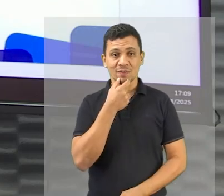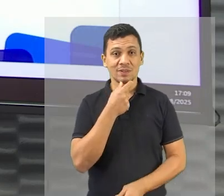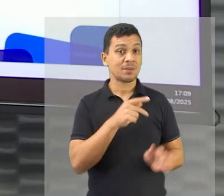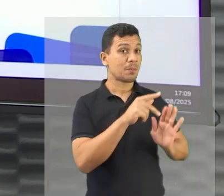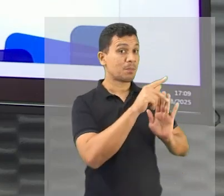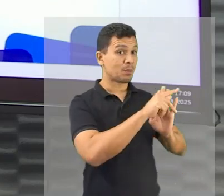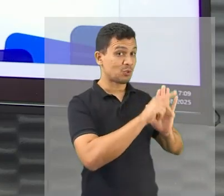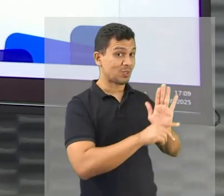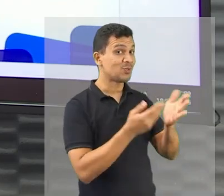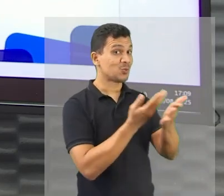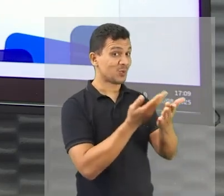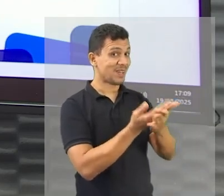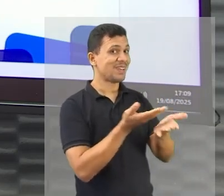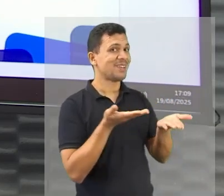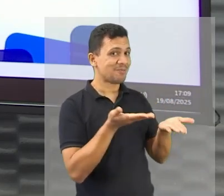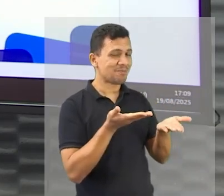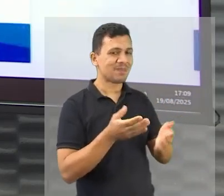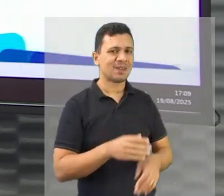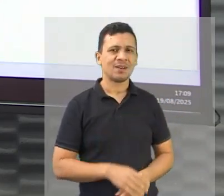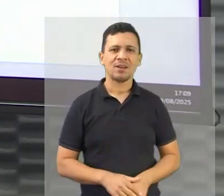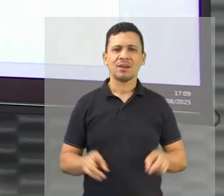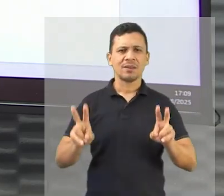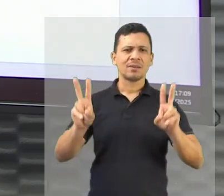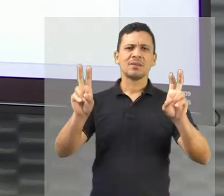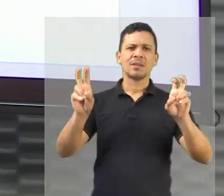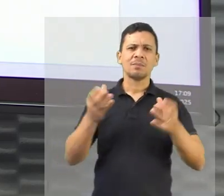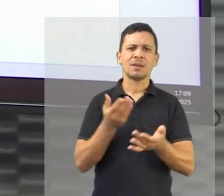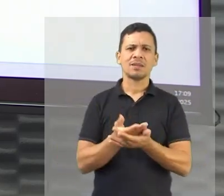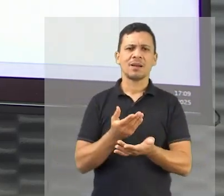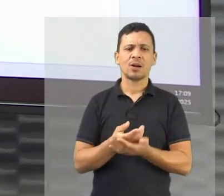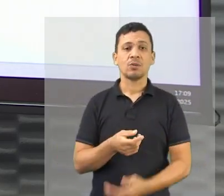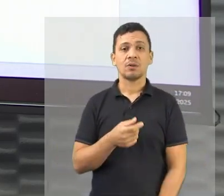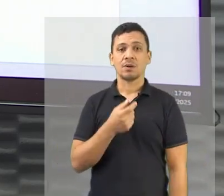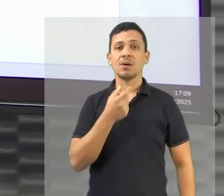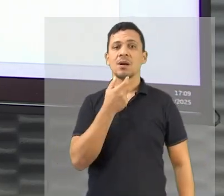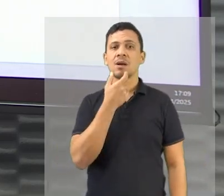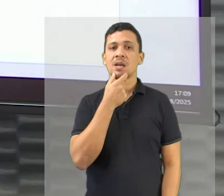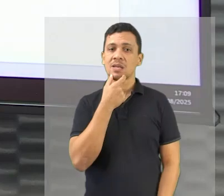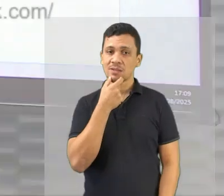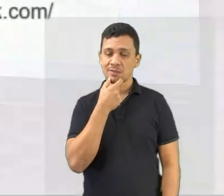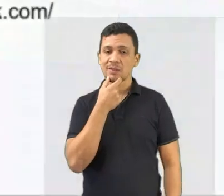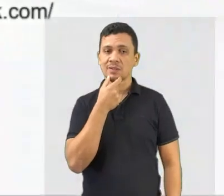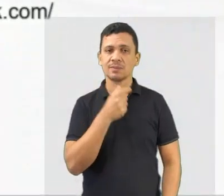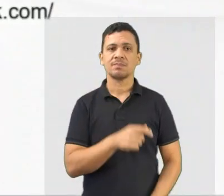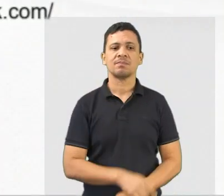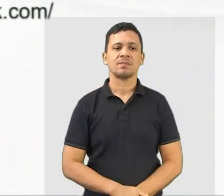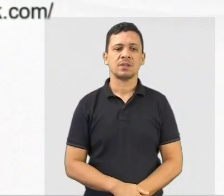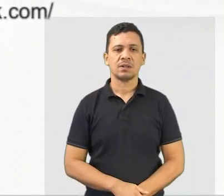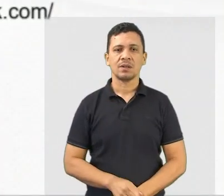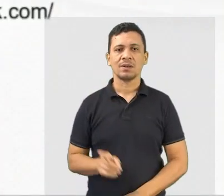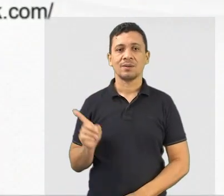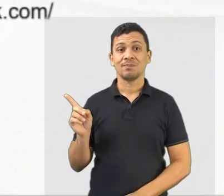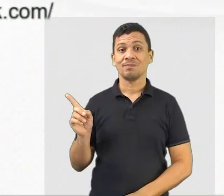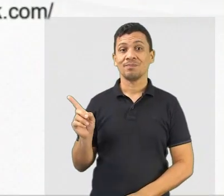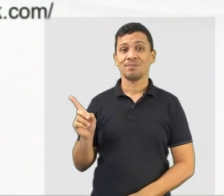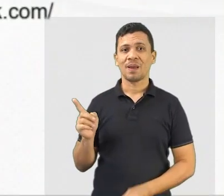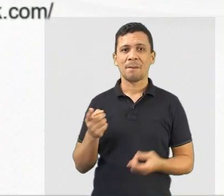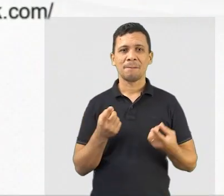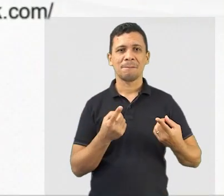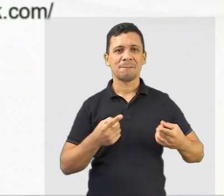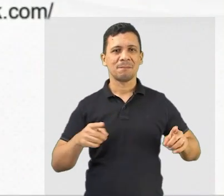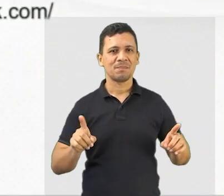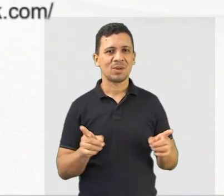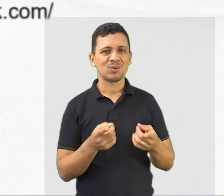Aí. Pessoal, a nossa aula de hoje, nós vamos tratar da língua inglesa considerando music. Então,